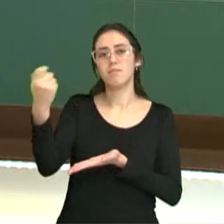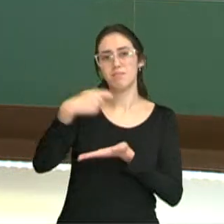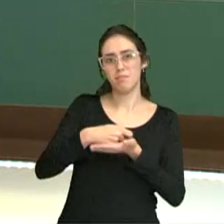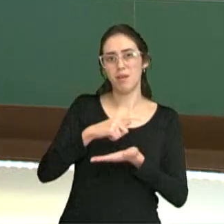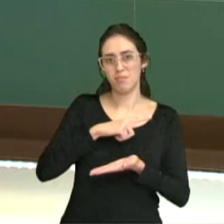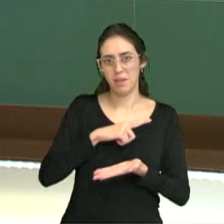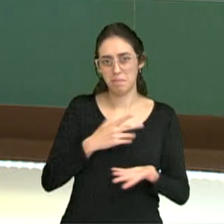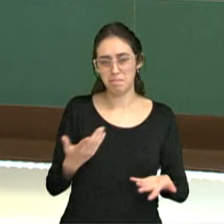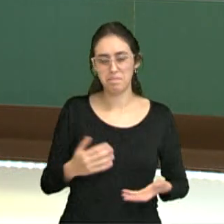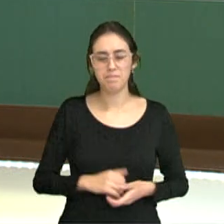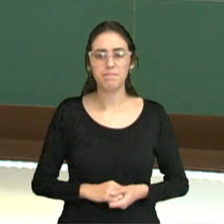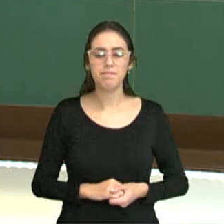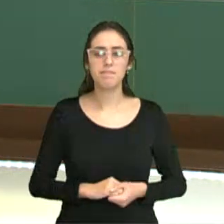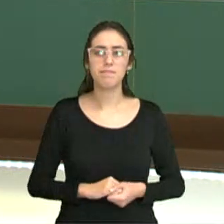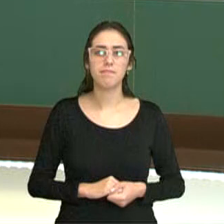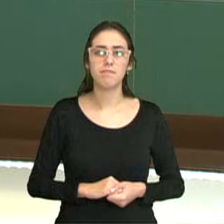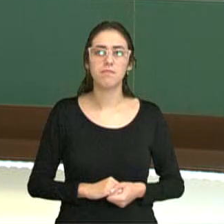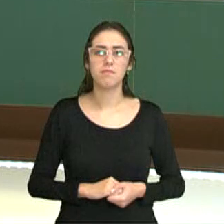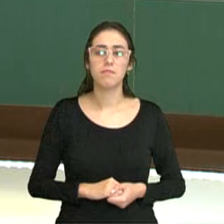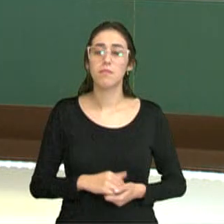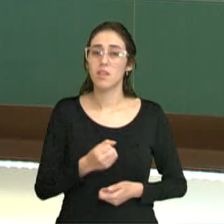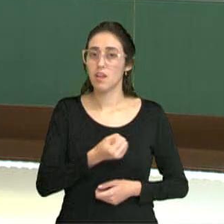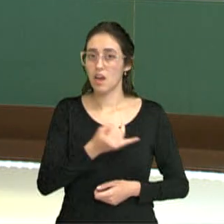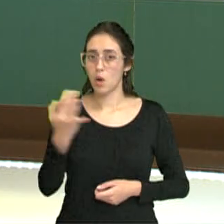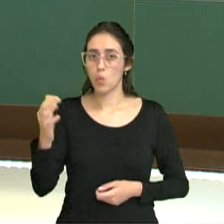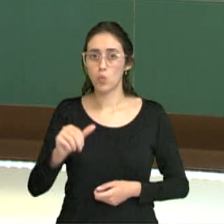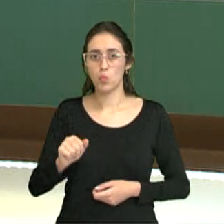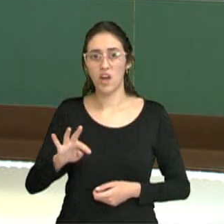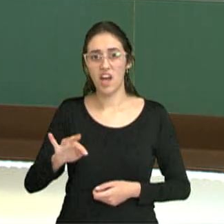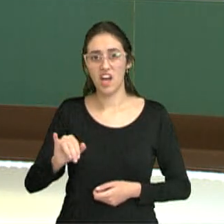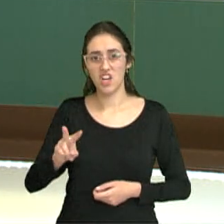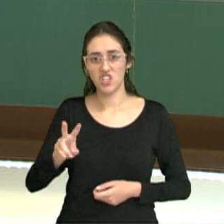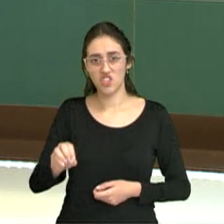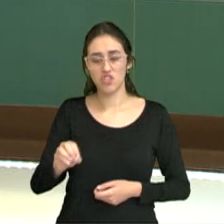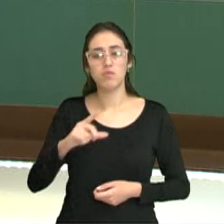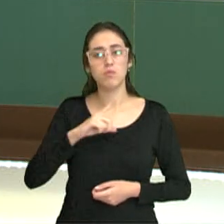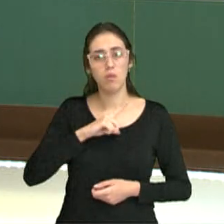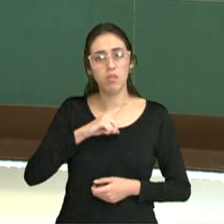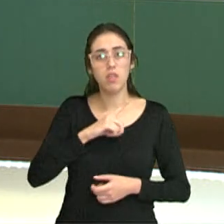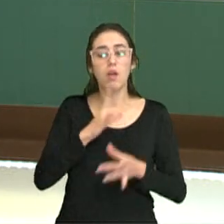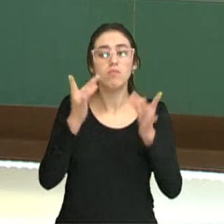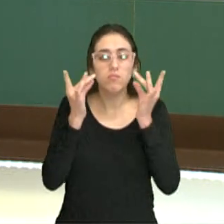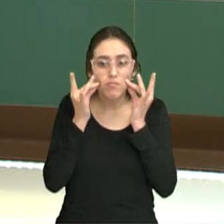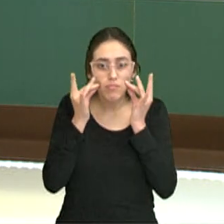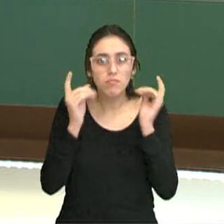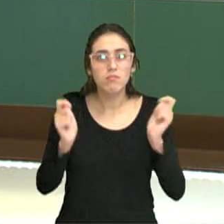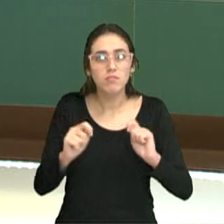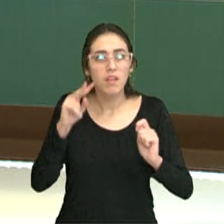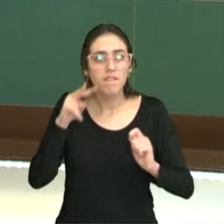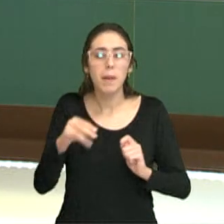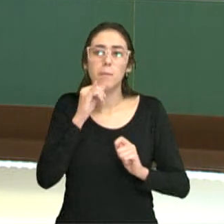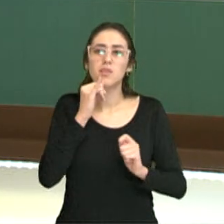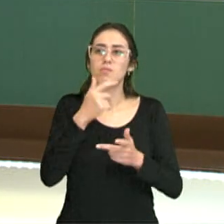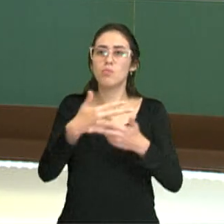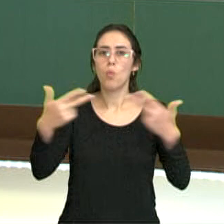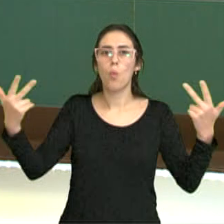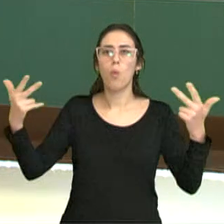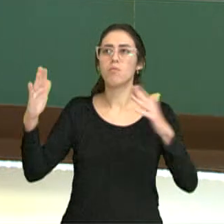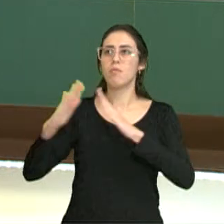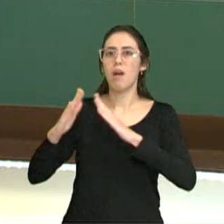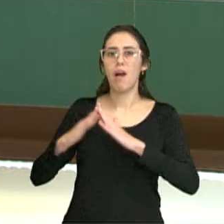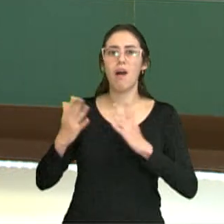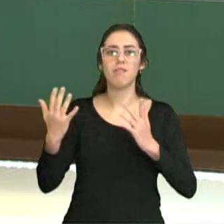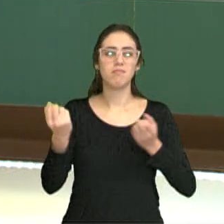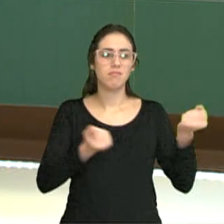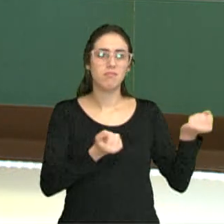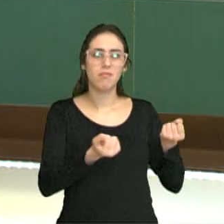ação. Alguns ativos tomam uma forma de posses tangíveis, ou seja, objetos e bens que podem ser trocados,